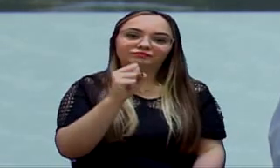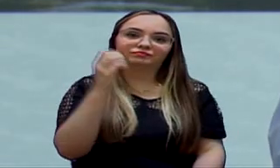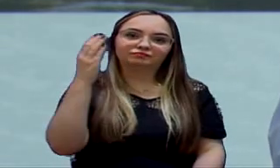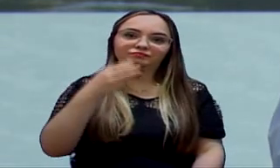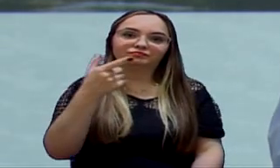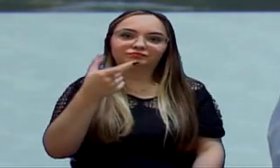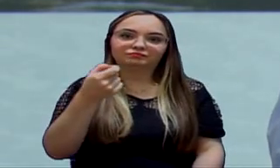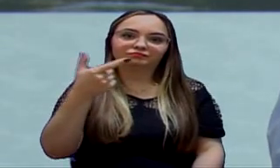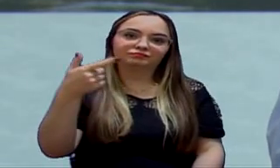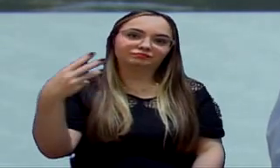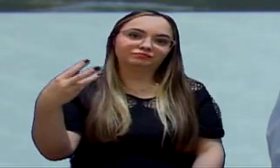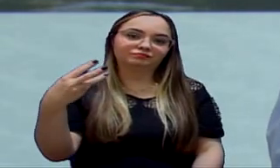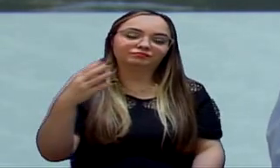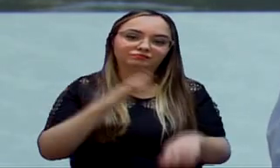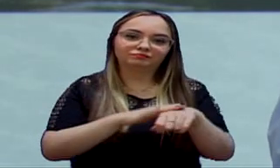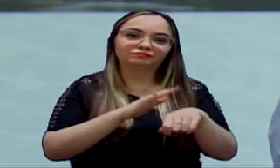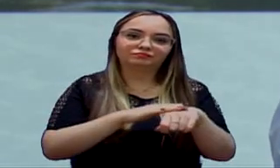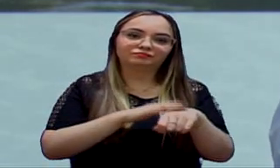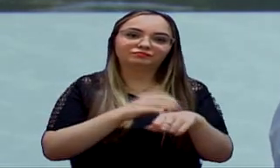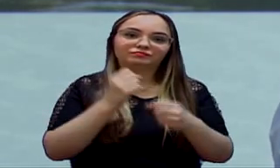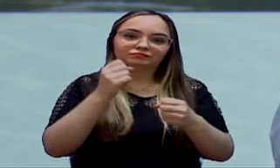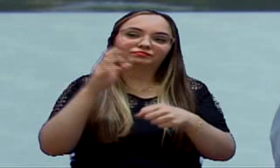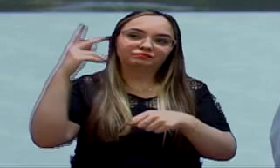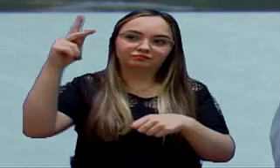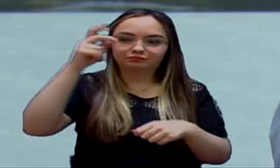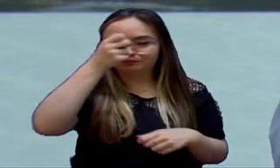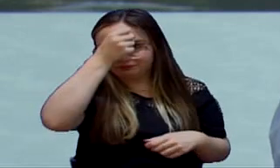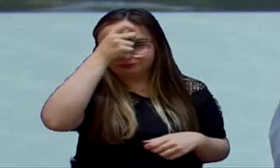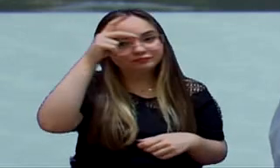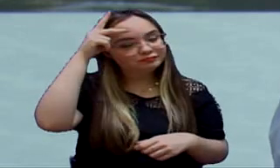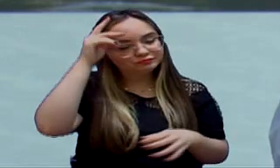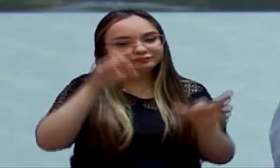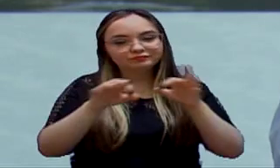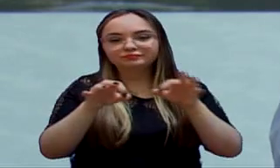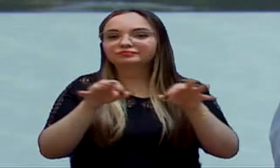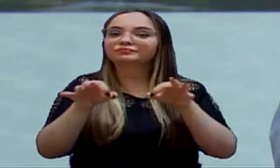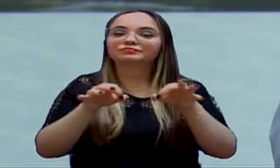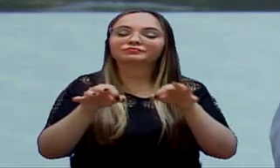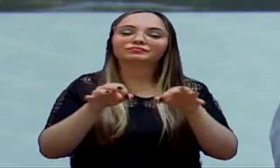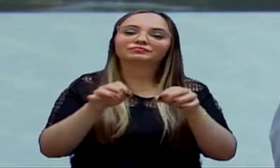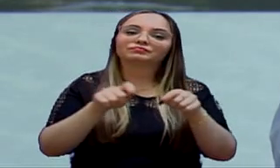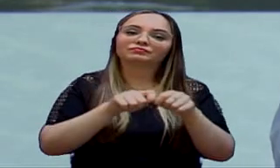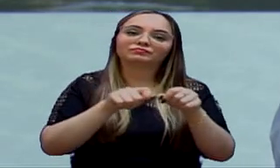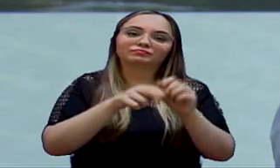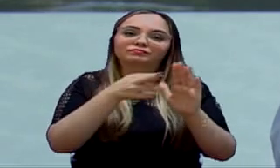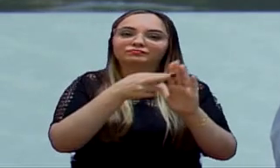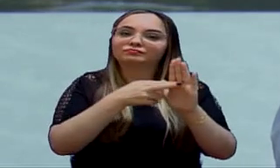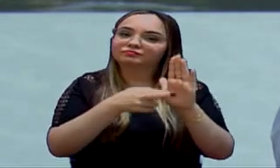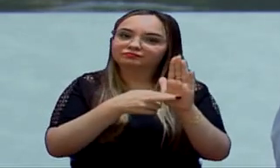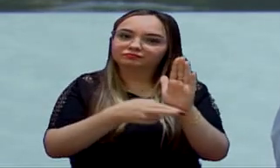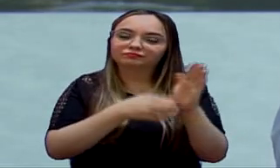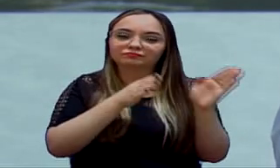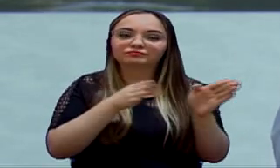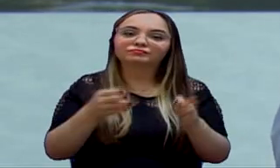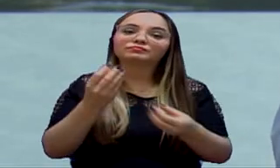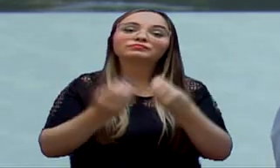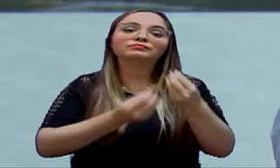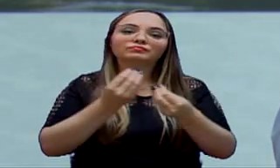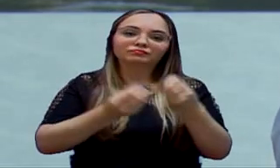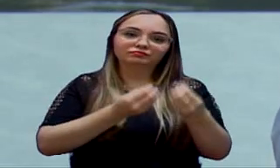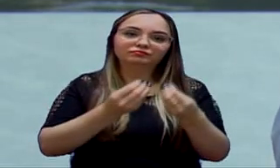128/2023 de autoria do Poder Executivo Municipal que estabelece as diretrizes para elaboração e execução da lei